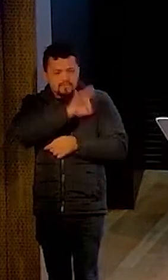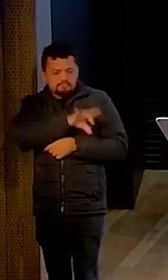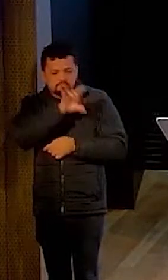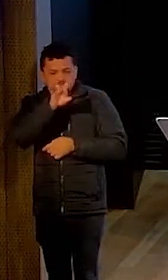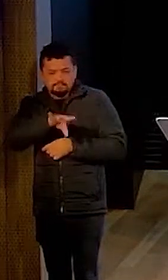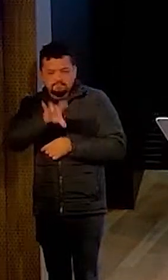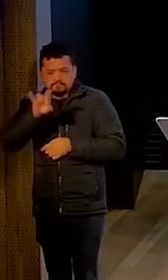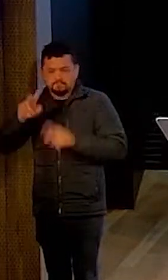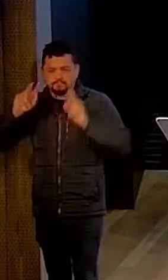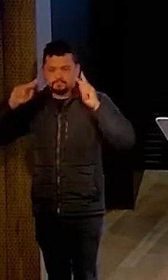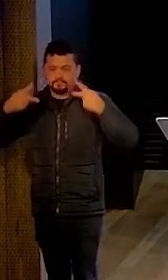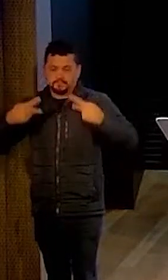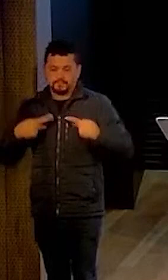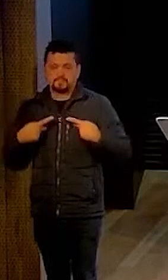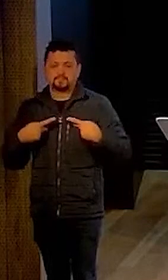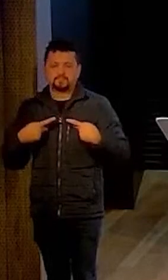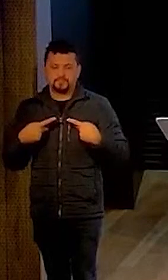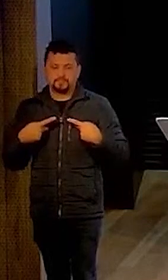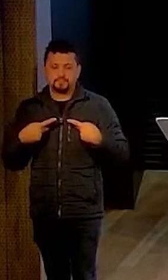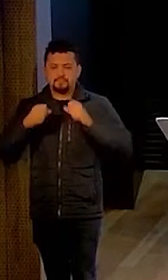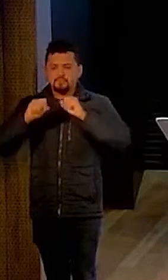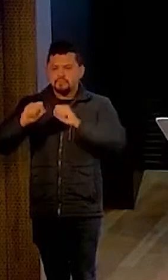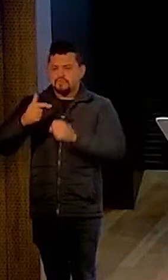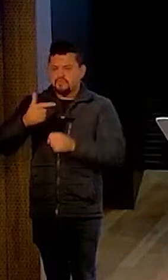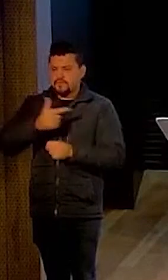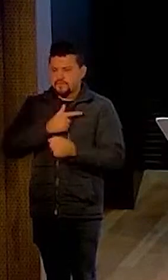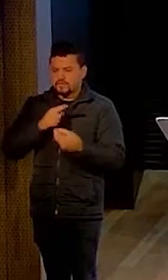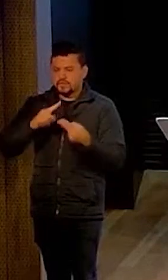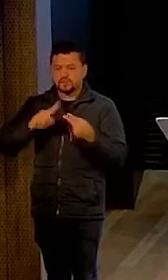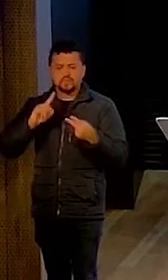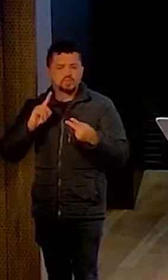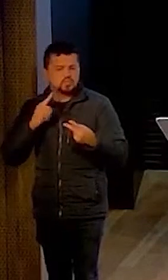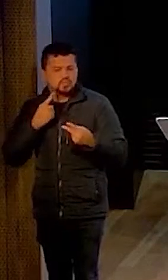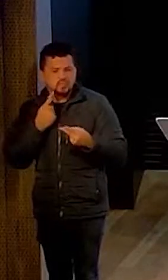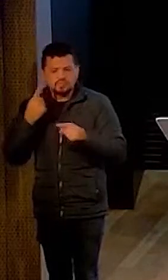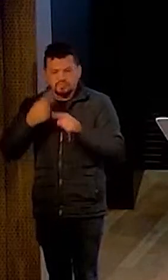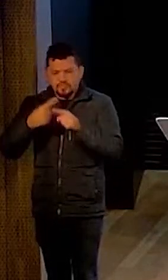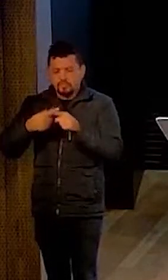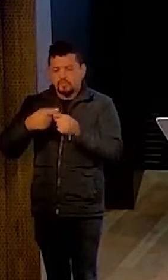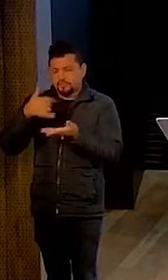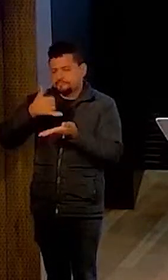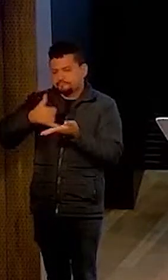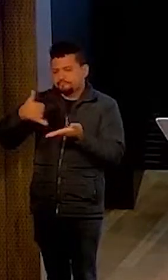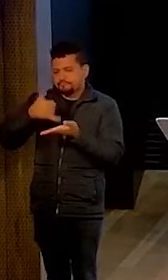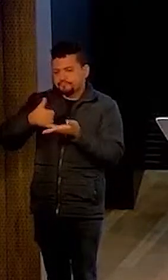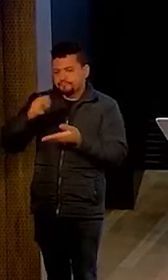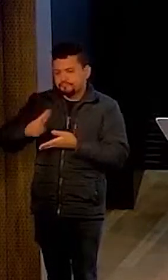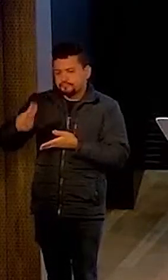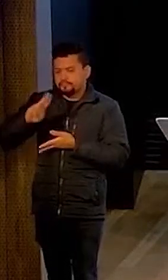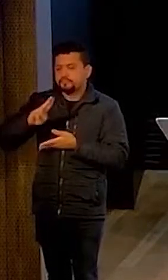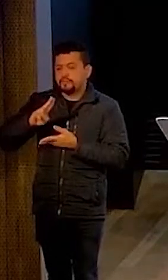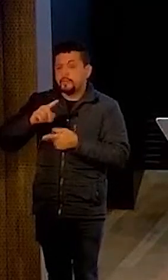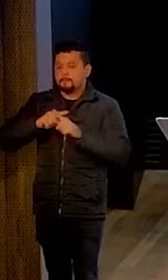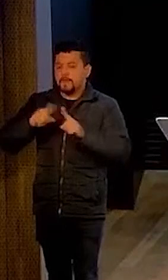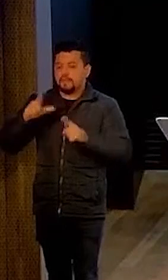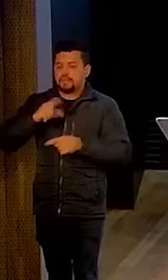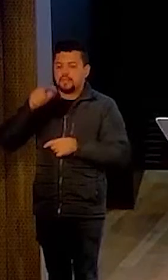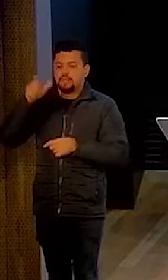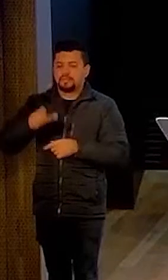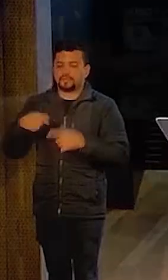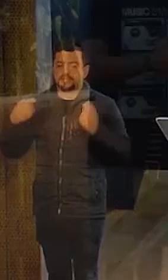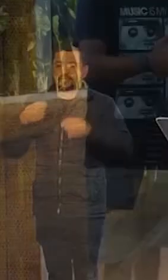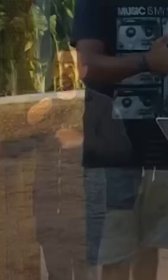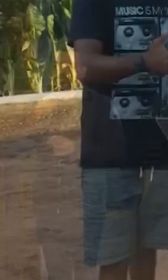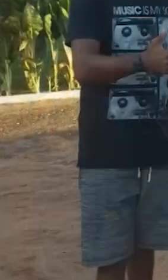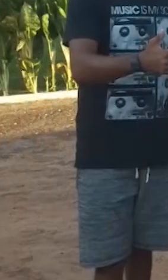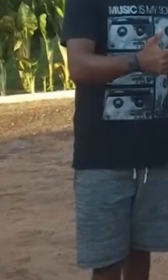humano por mais feios sujo que ele seja por causa da droga ali é uma pessoa que deve ter uma oportunidade